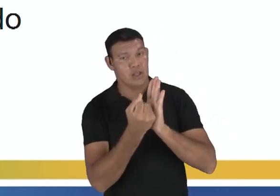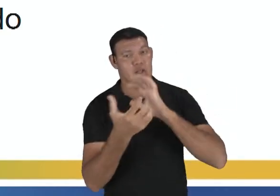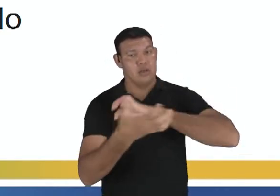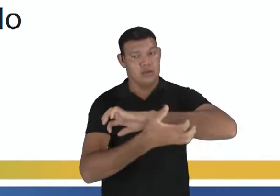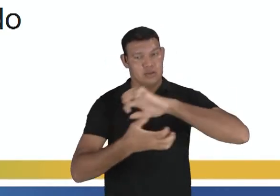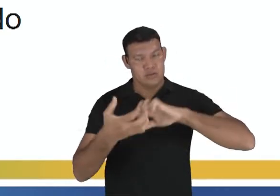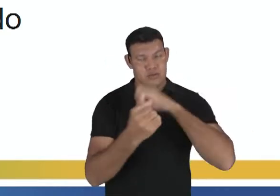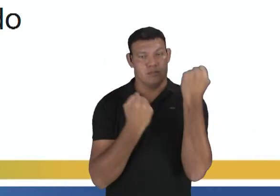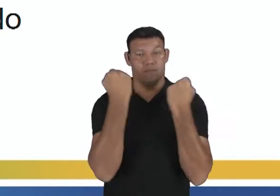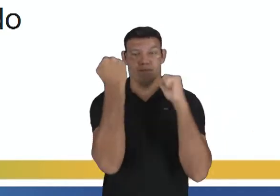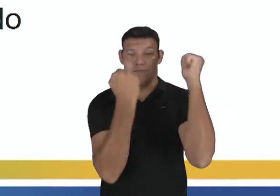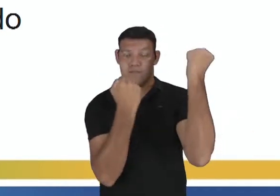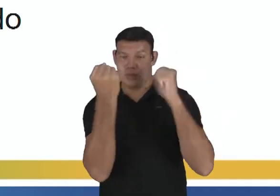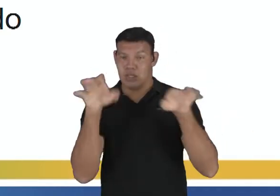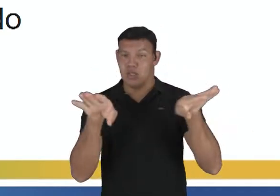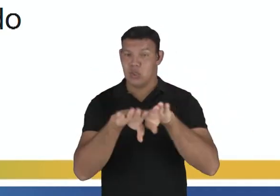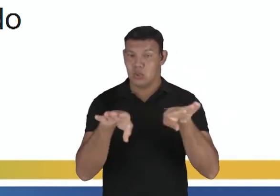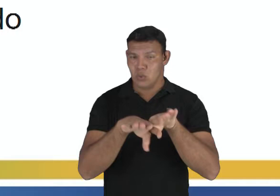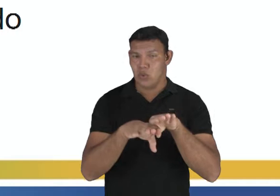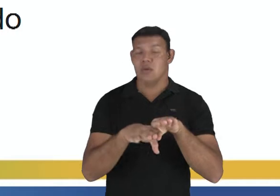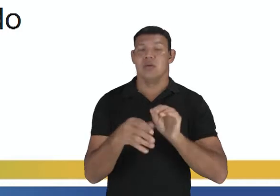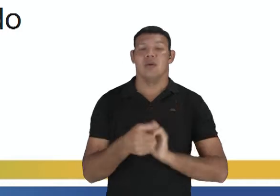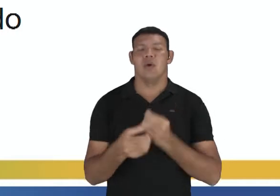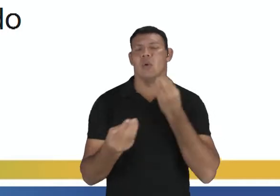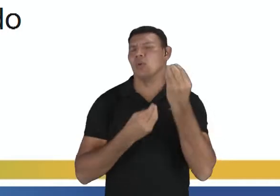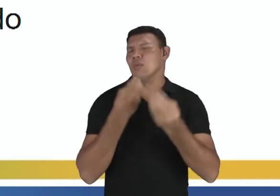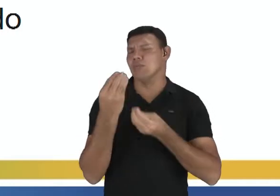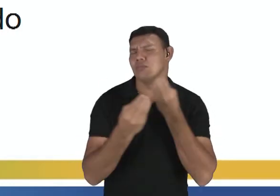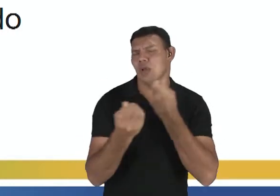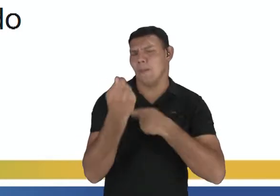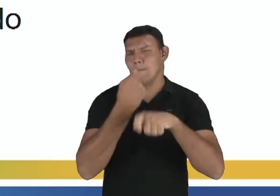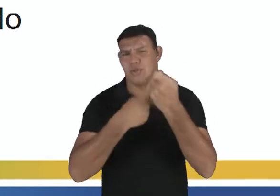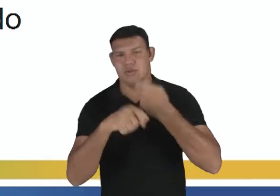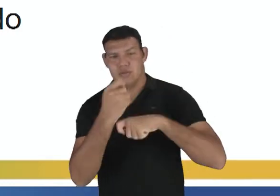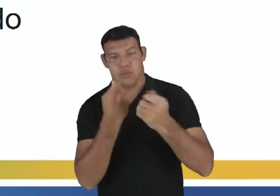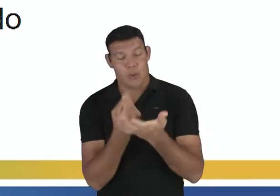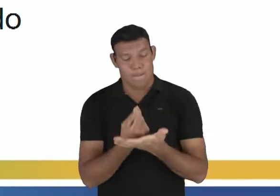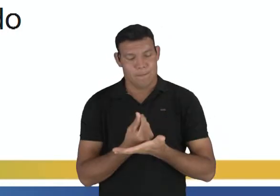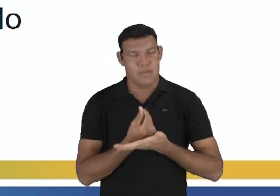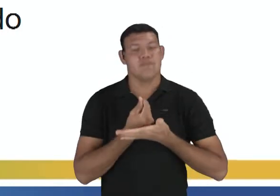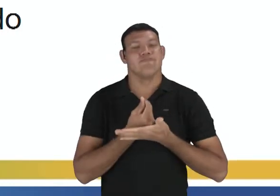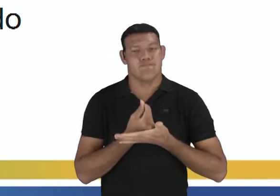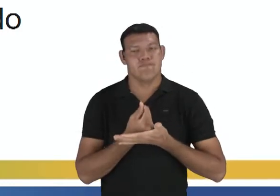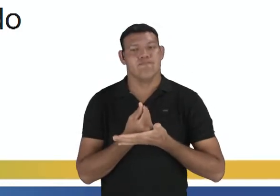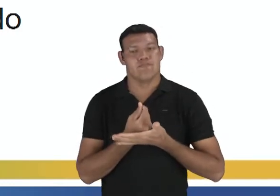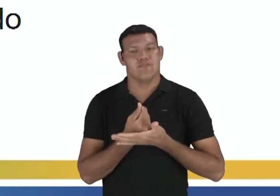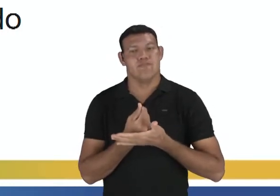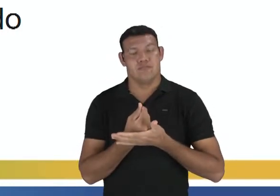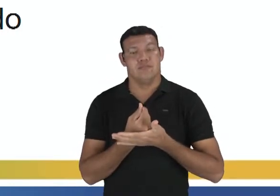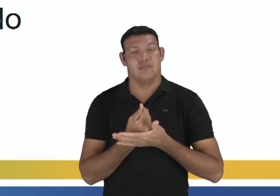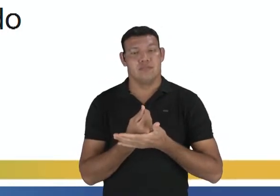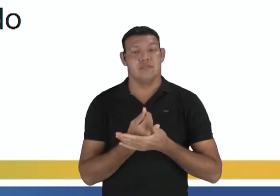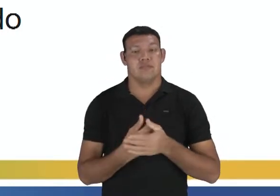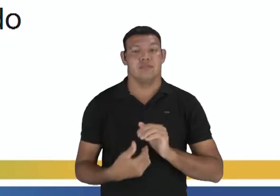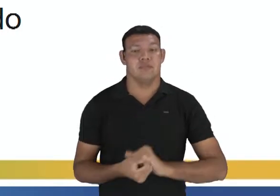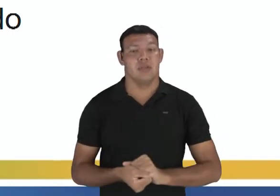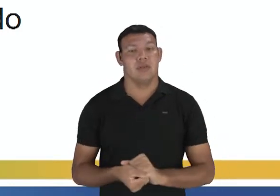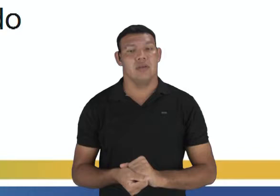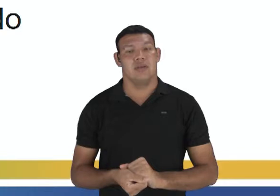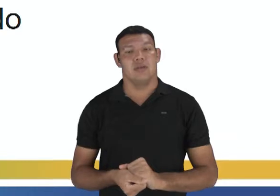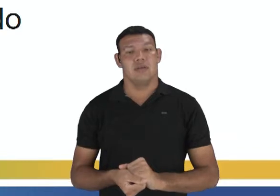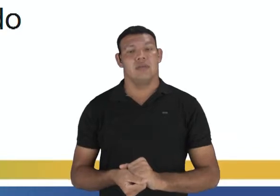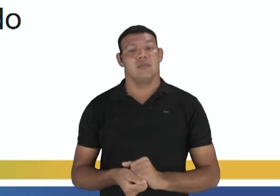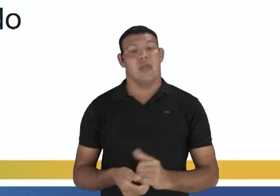se teve a definição de como que a economia no capitalismo iria funcionar e como